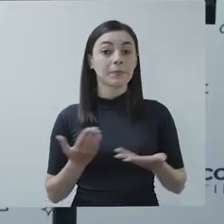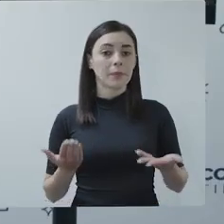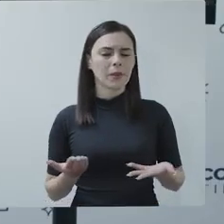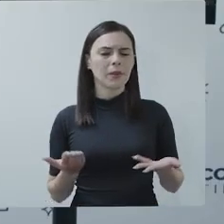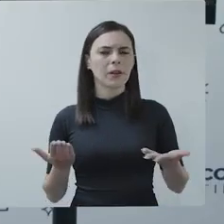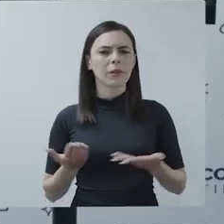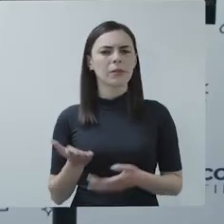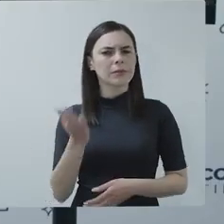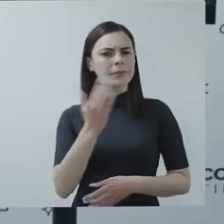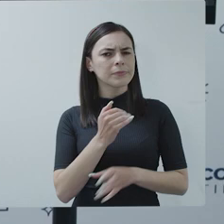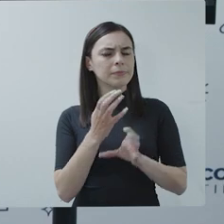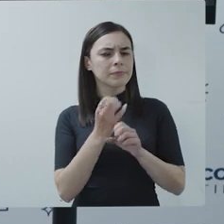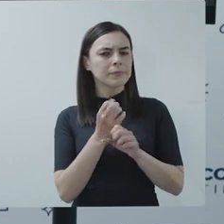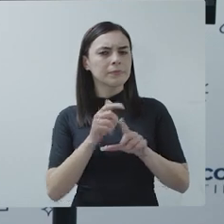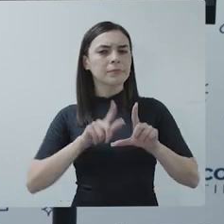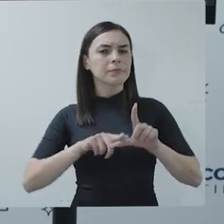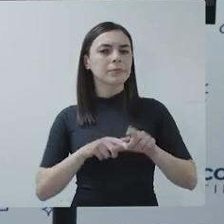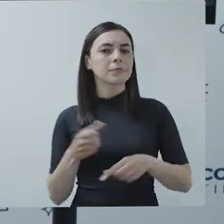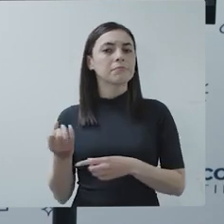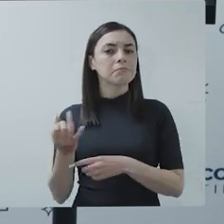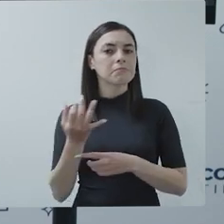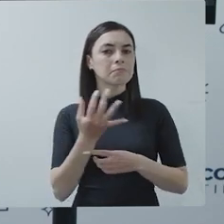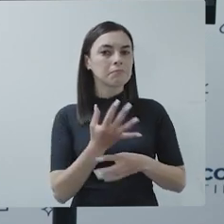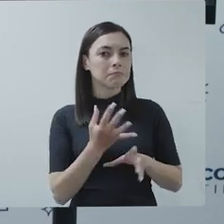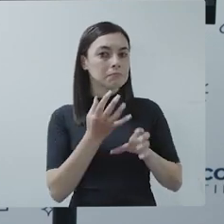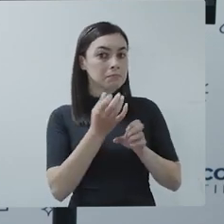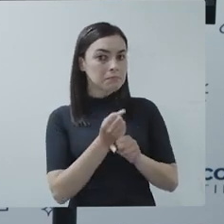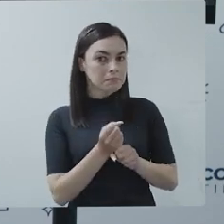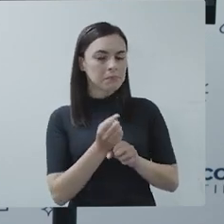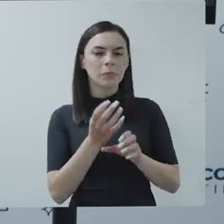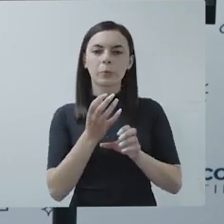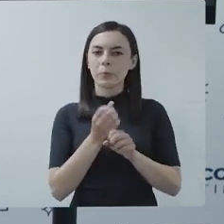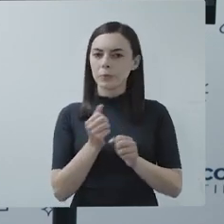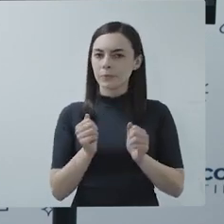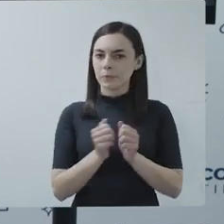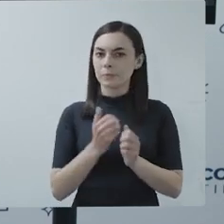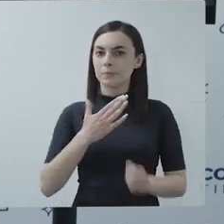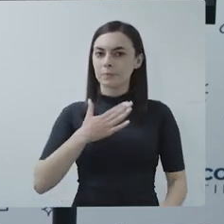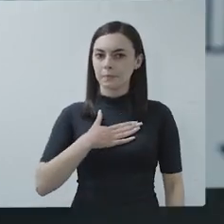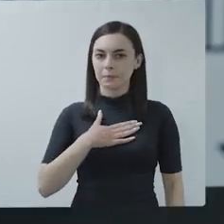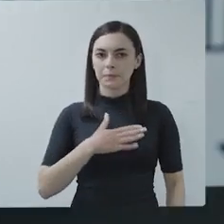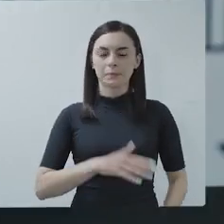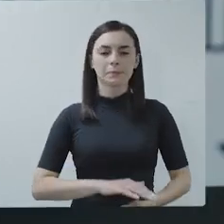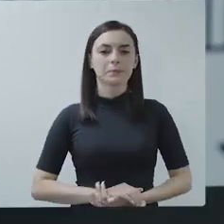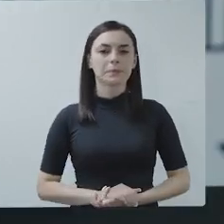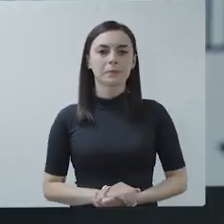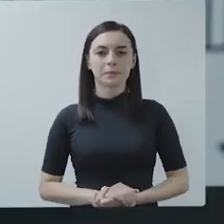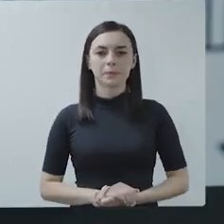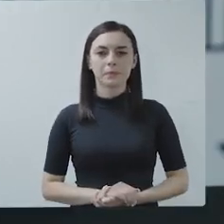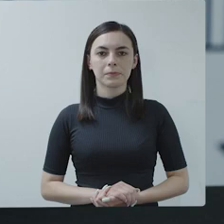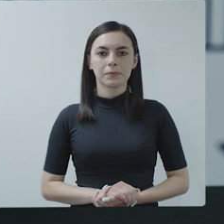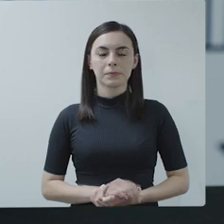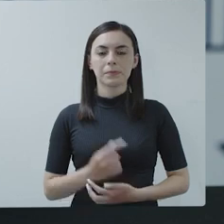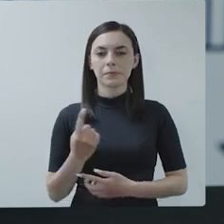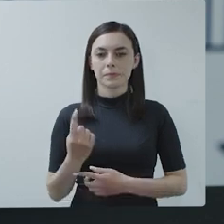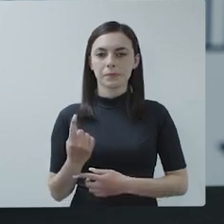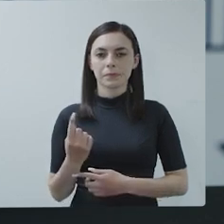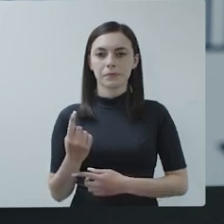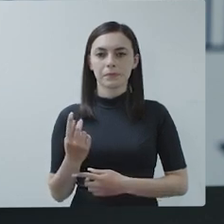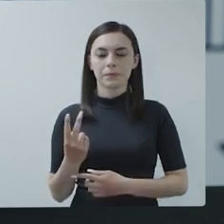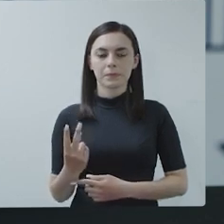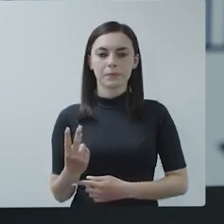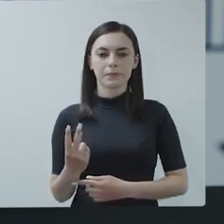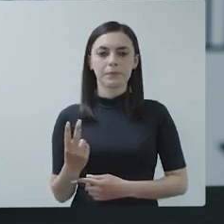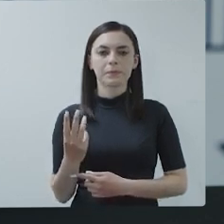vamos contar quantas letras tem a palavra jogo? Contem comigo lá em casa. Uma,